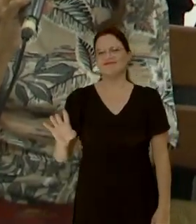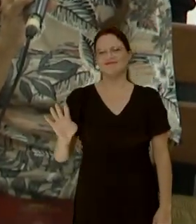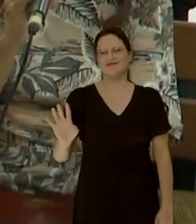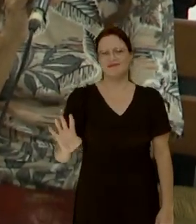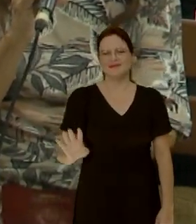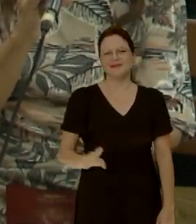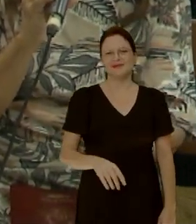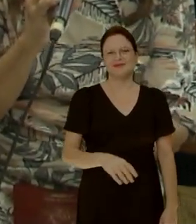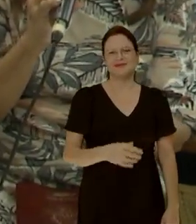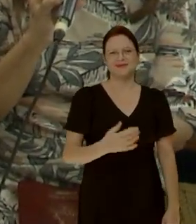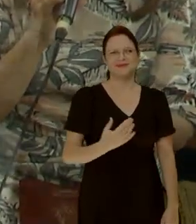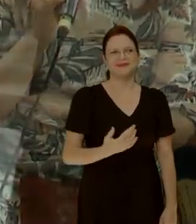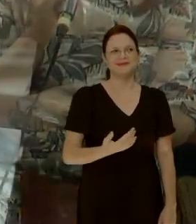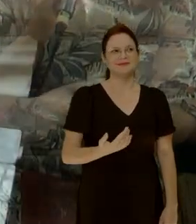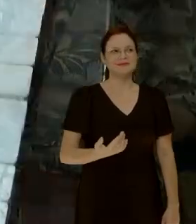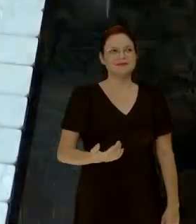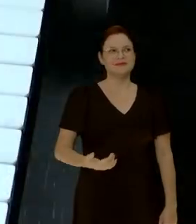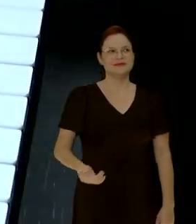Glória a Deus.